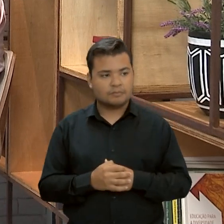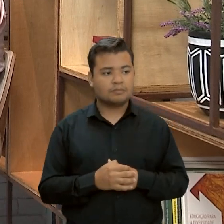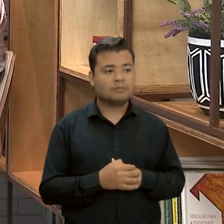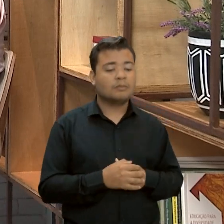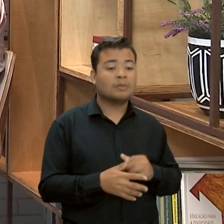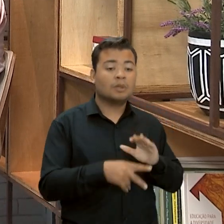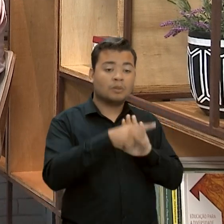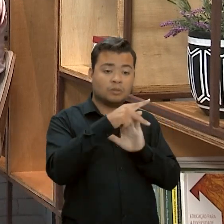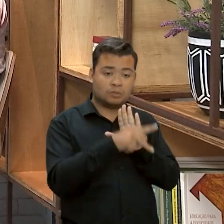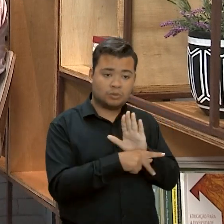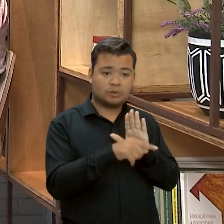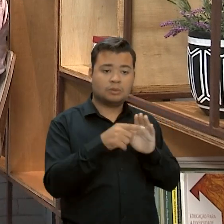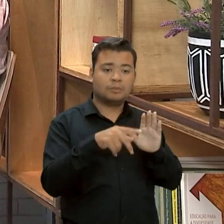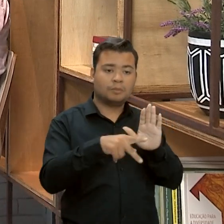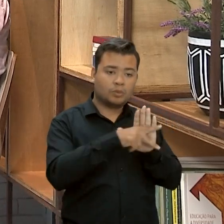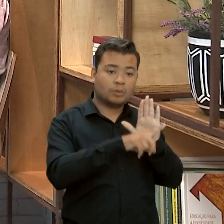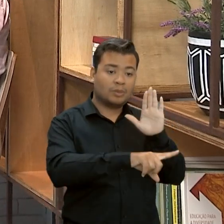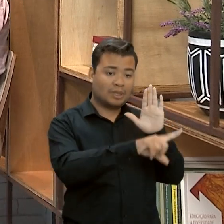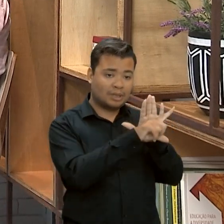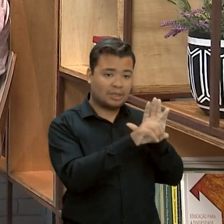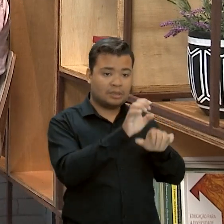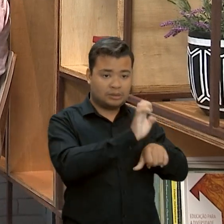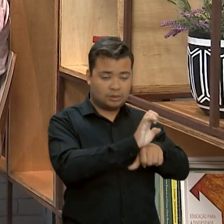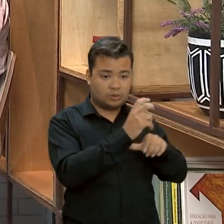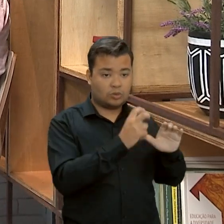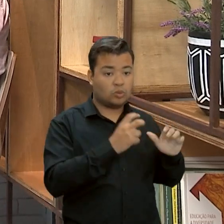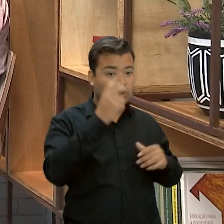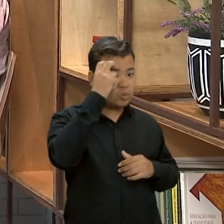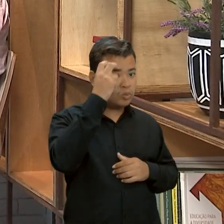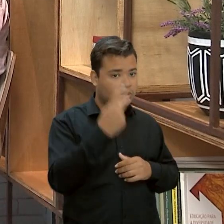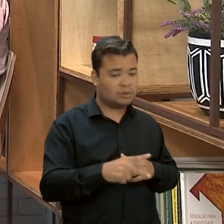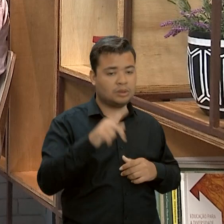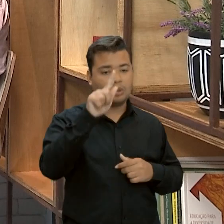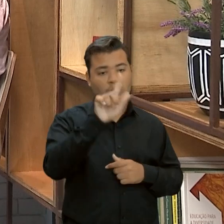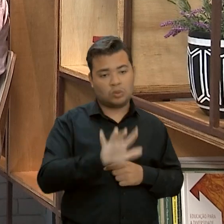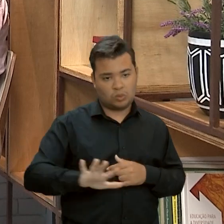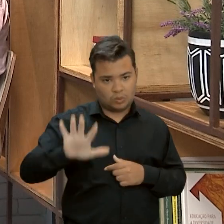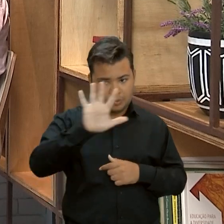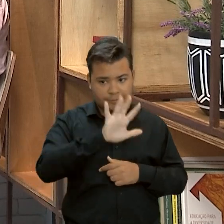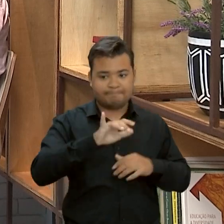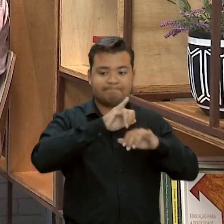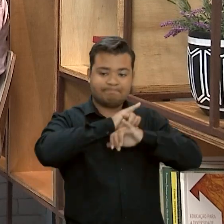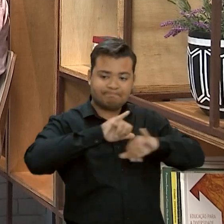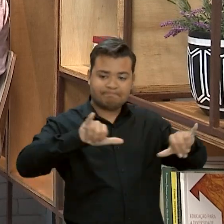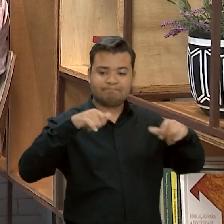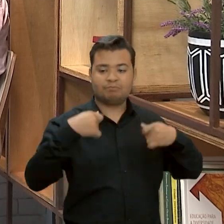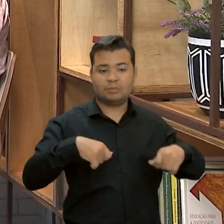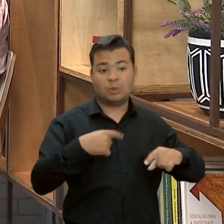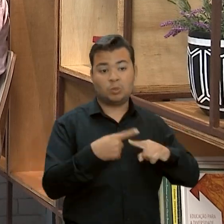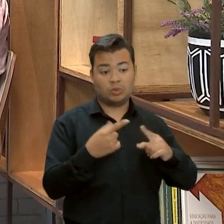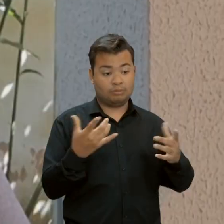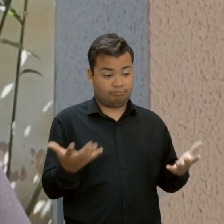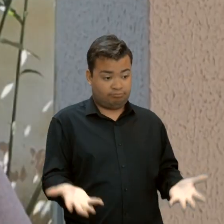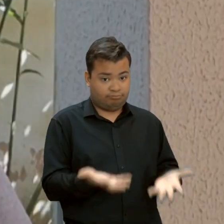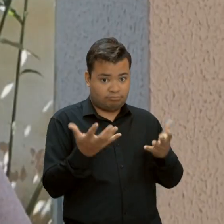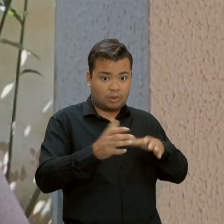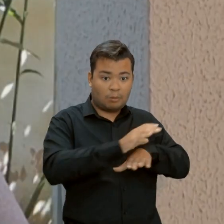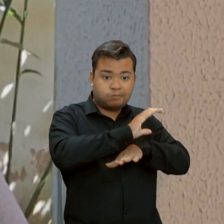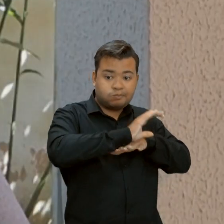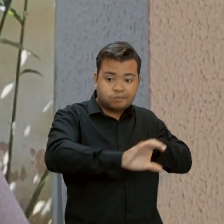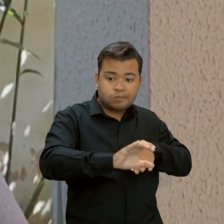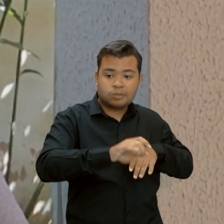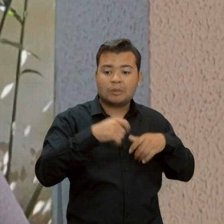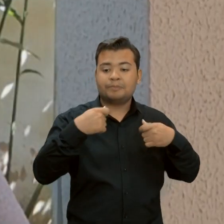fiz pela Lei Estadual de Cultura Goiás, que é sempre importante enfatizar, né, que nós precisamos desse tipo de incentivo para as